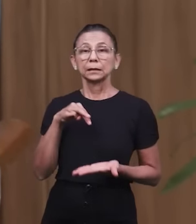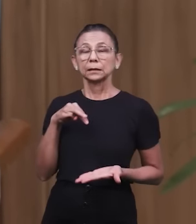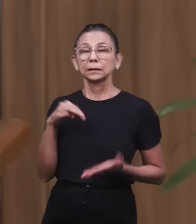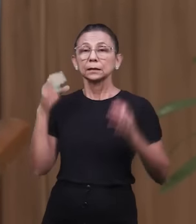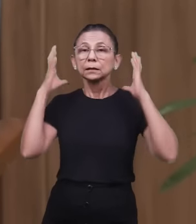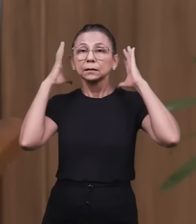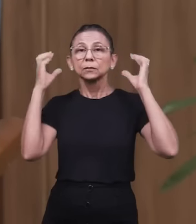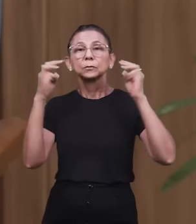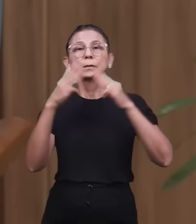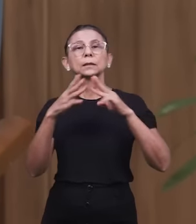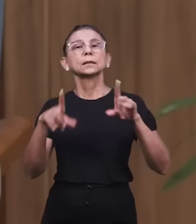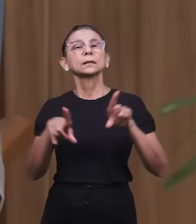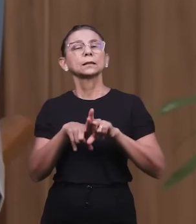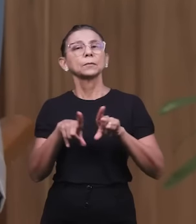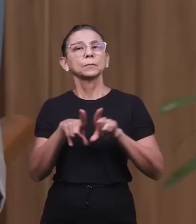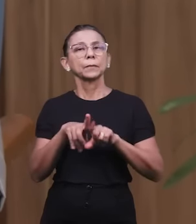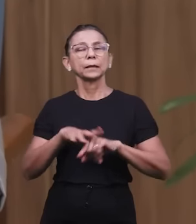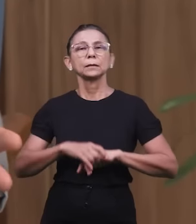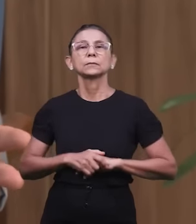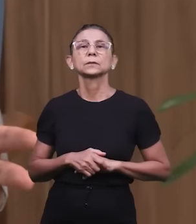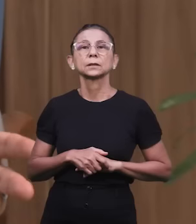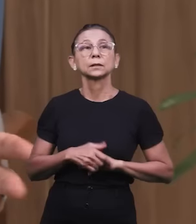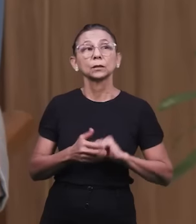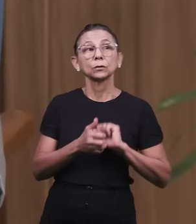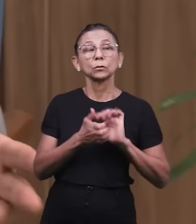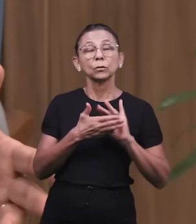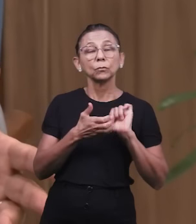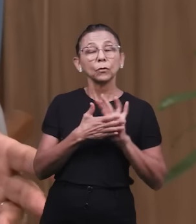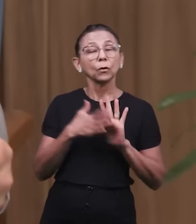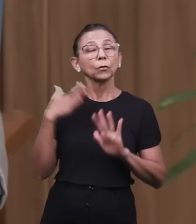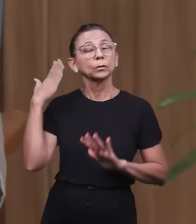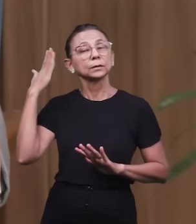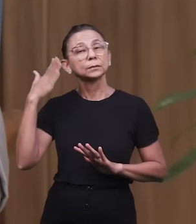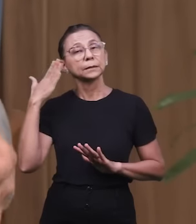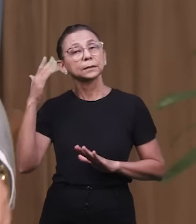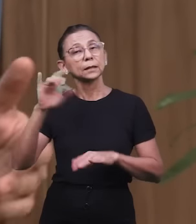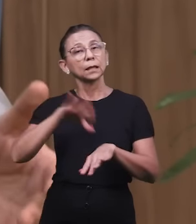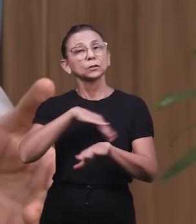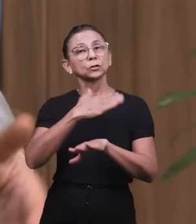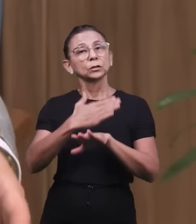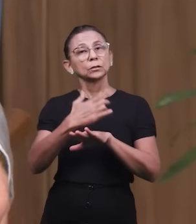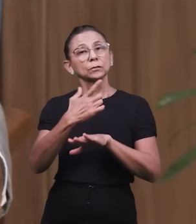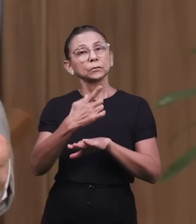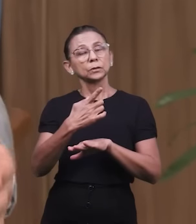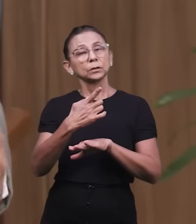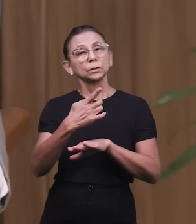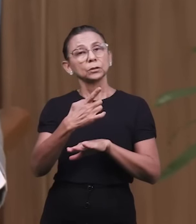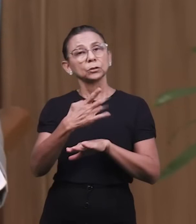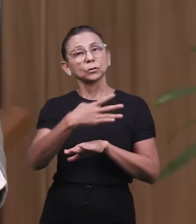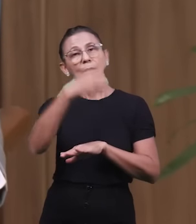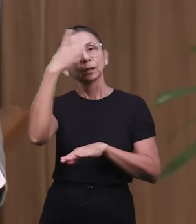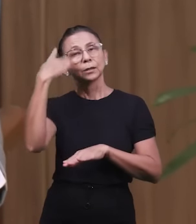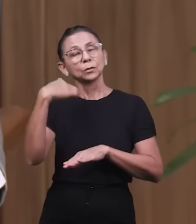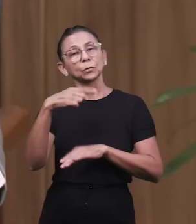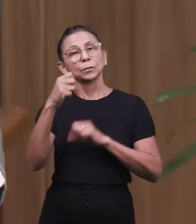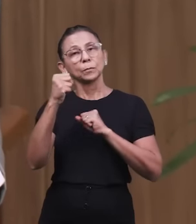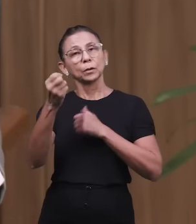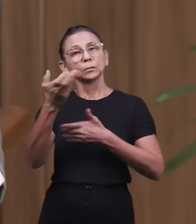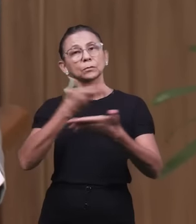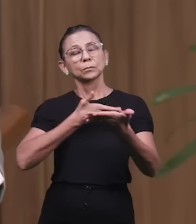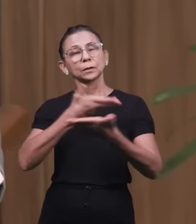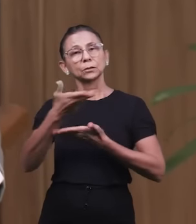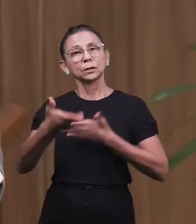e da Rádio Maanaim lá na rádio você ouve Louvores e mensagens bíblicas 24 horas por dia e ainda pode compartilhar